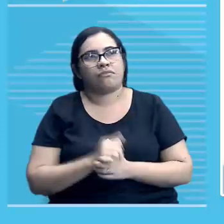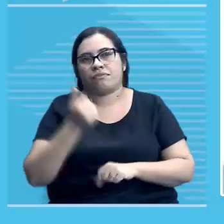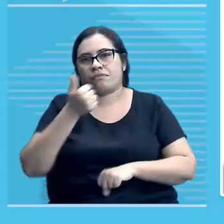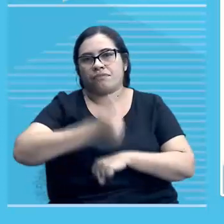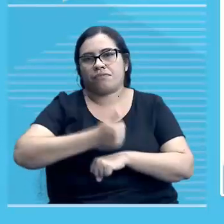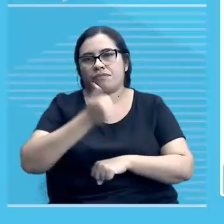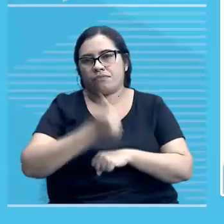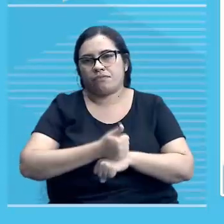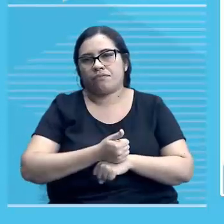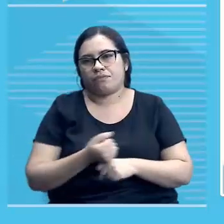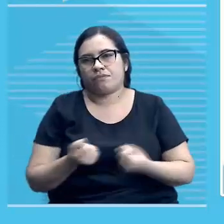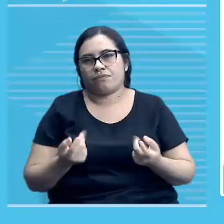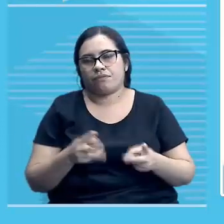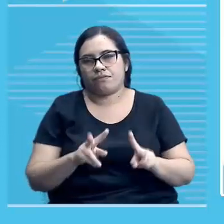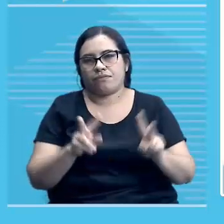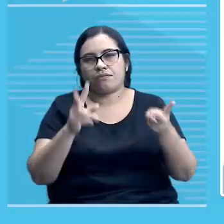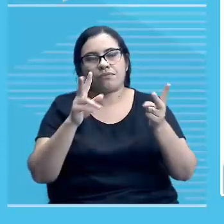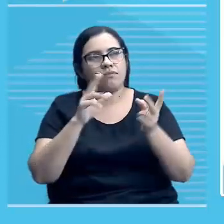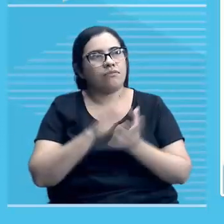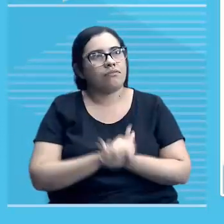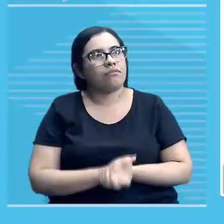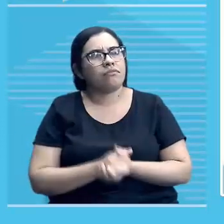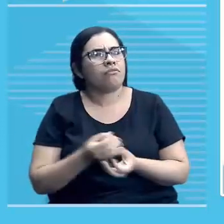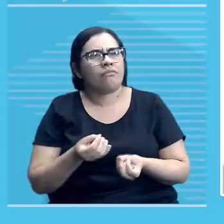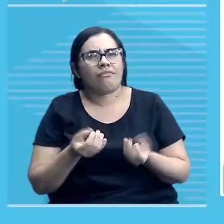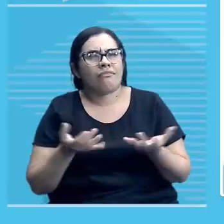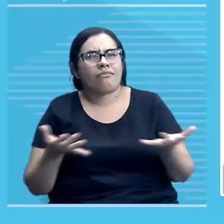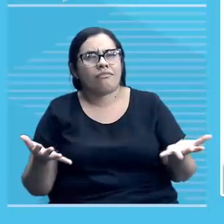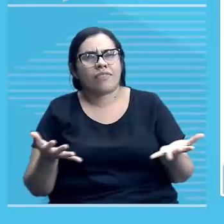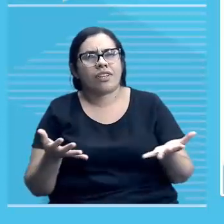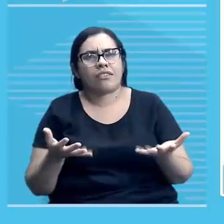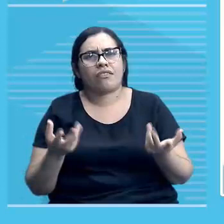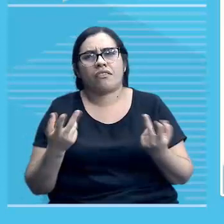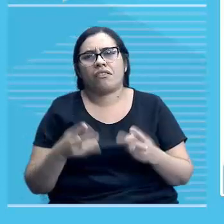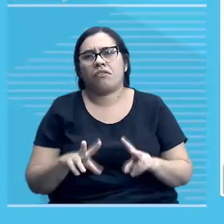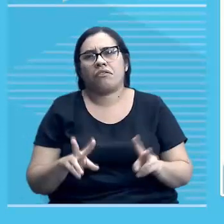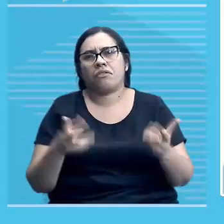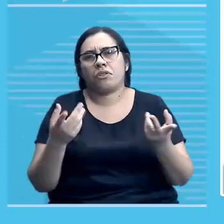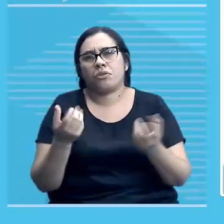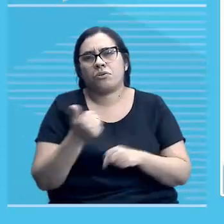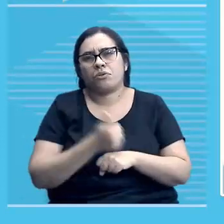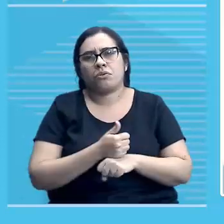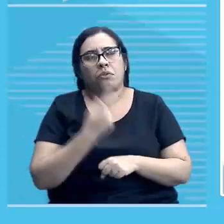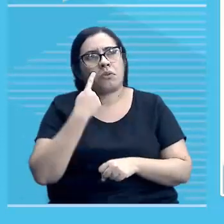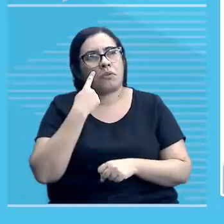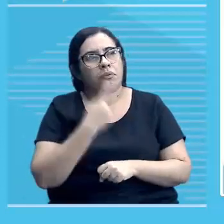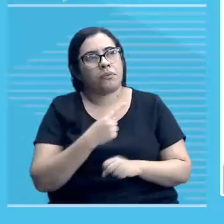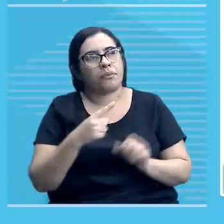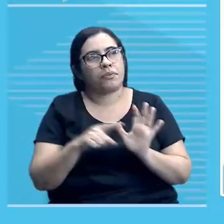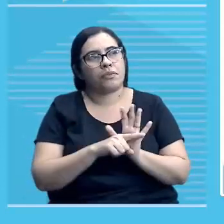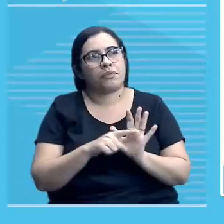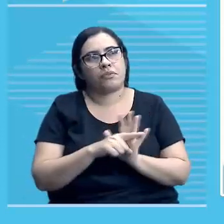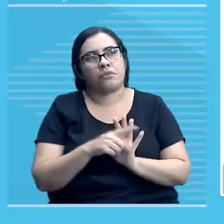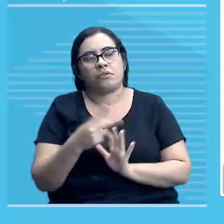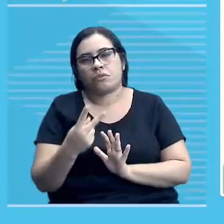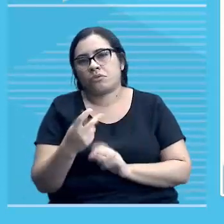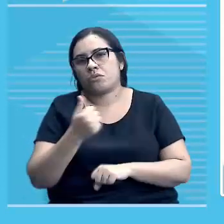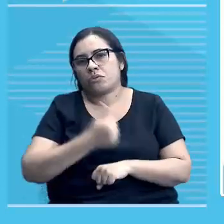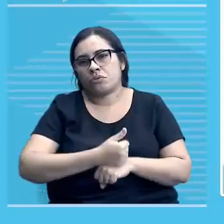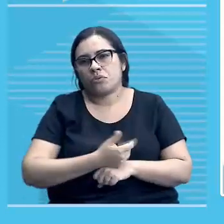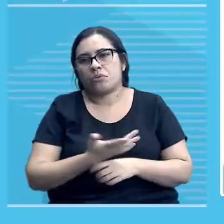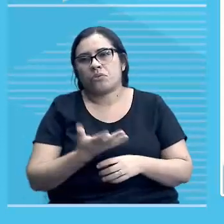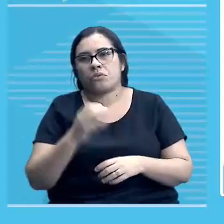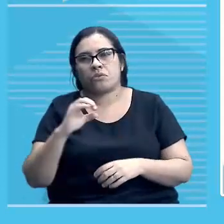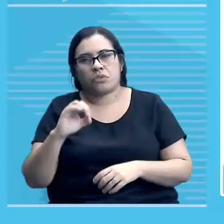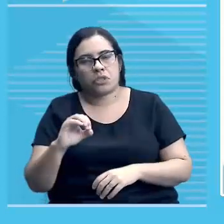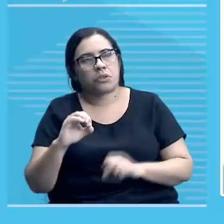Substituir os valores. Como assim, para substituir? Vamos pegar o menos 2, substituir na nossa equação, depois